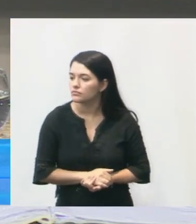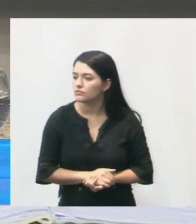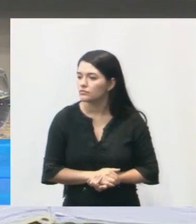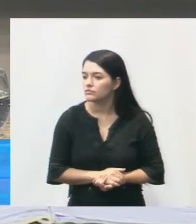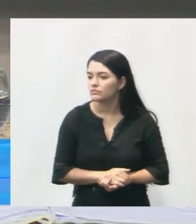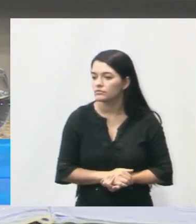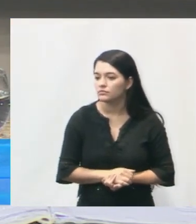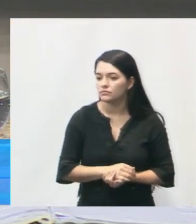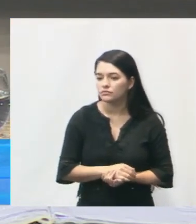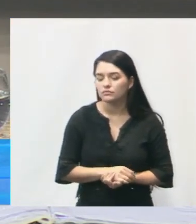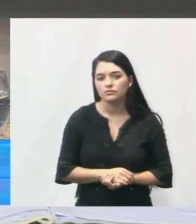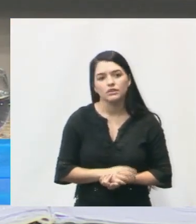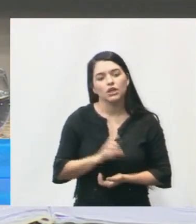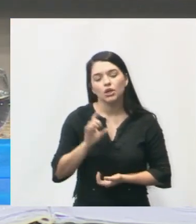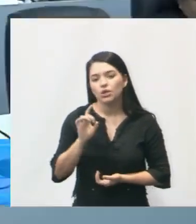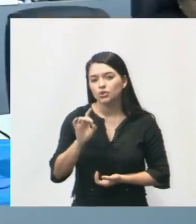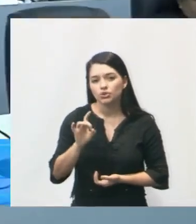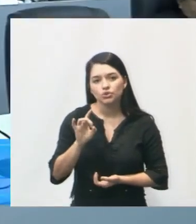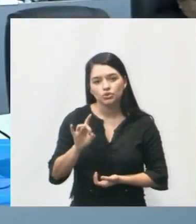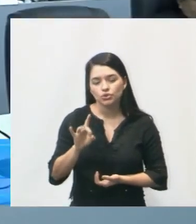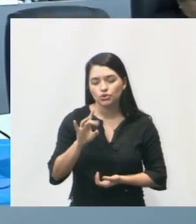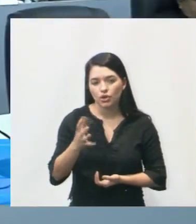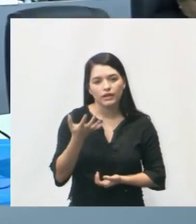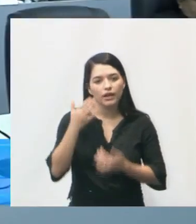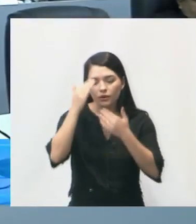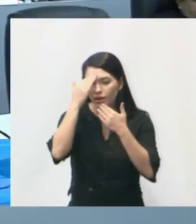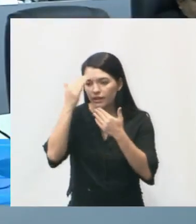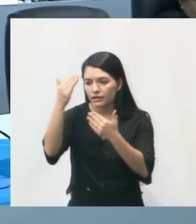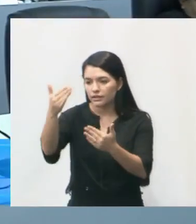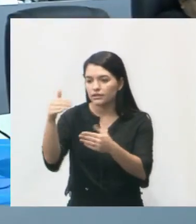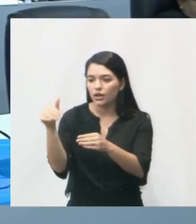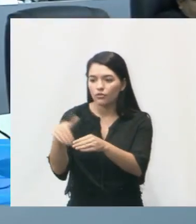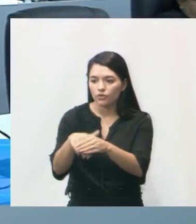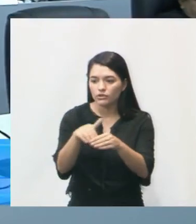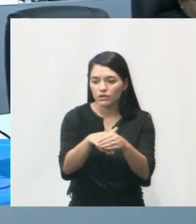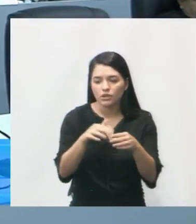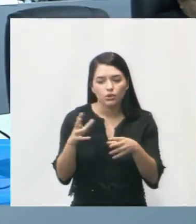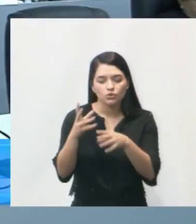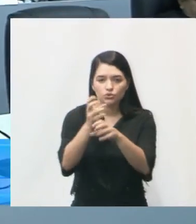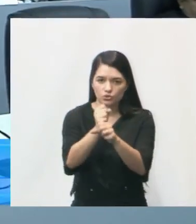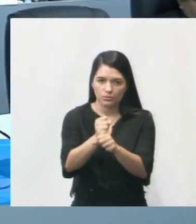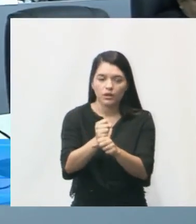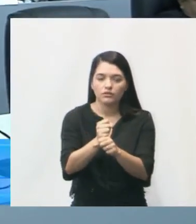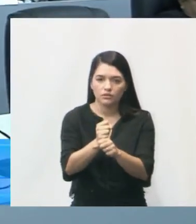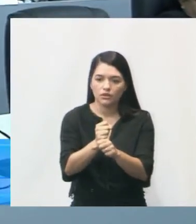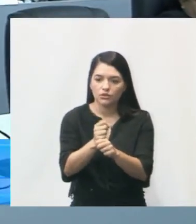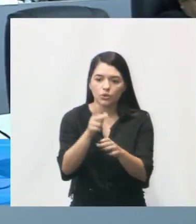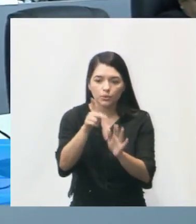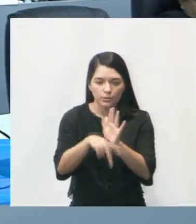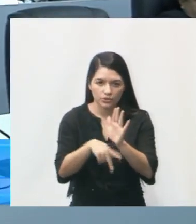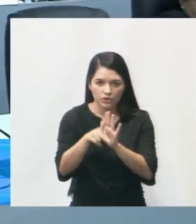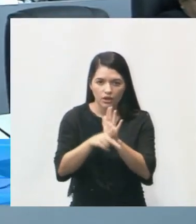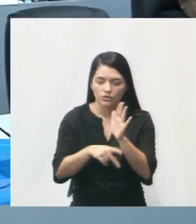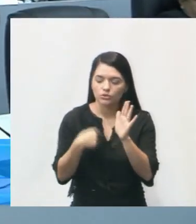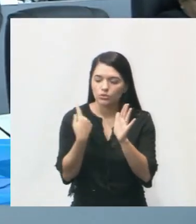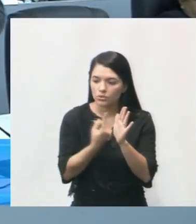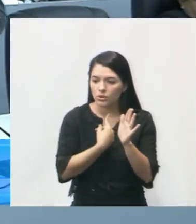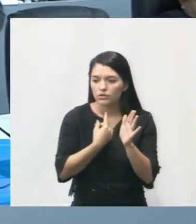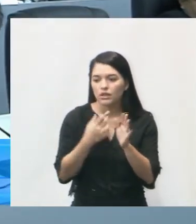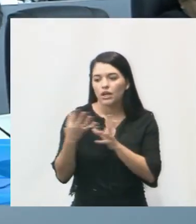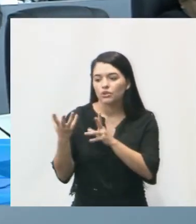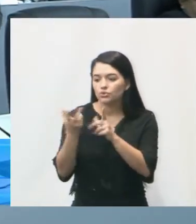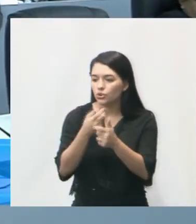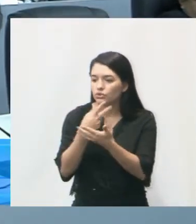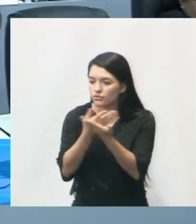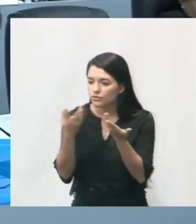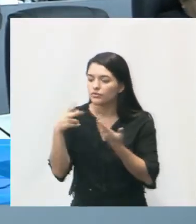Presidente, só quero agradecer a votação por unanimidade do nosso projeto e a todos os vereadores